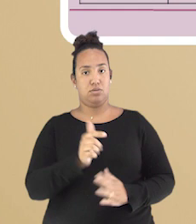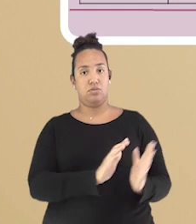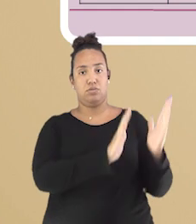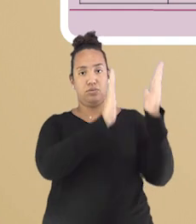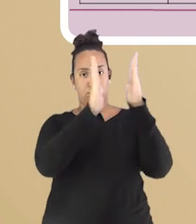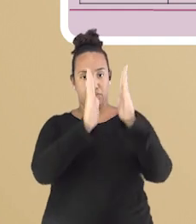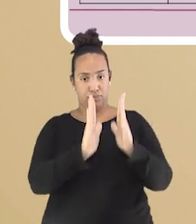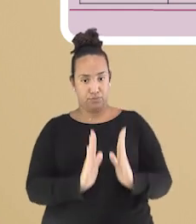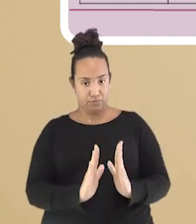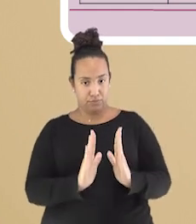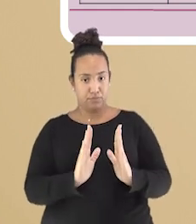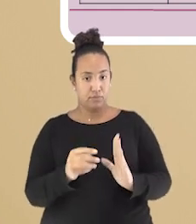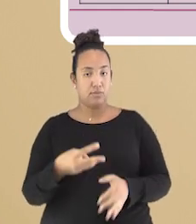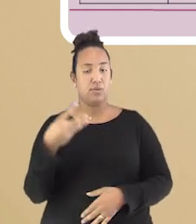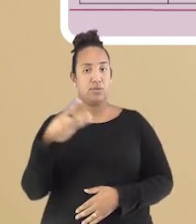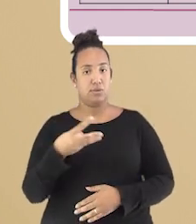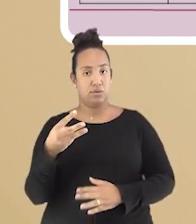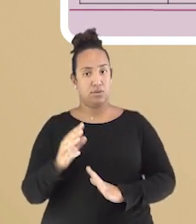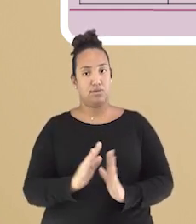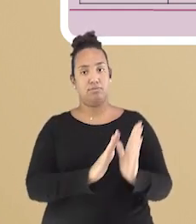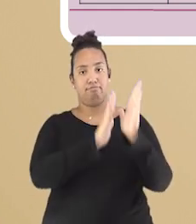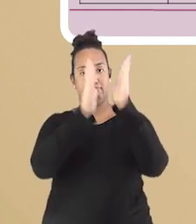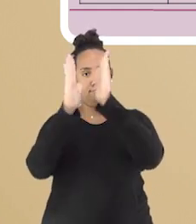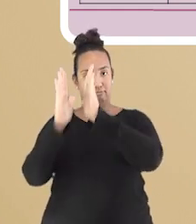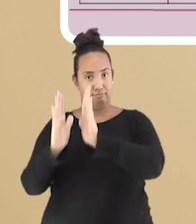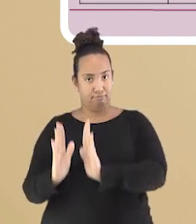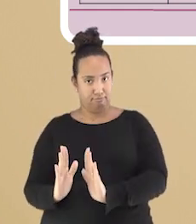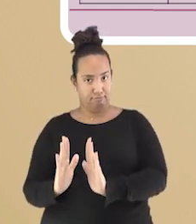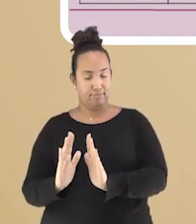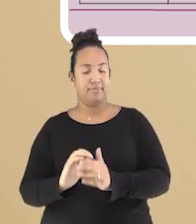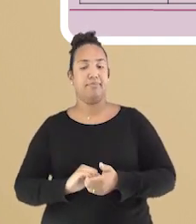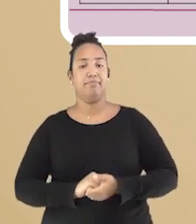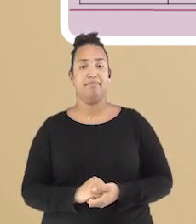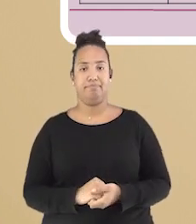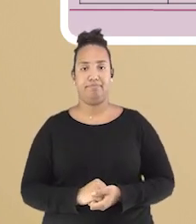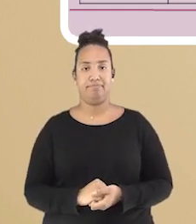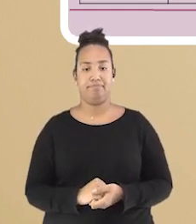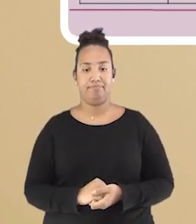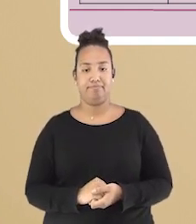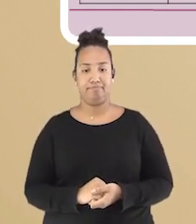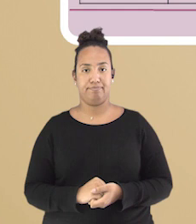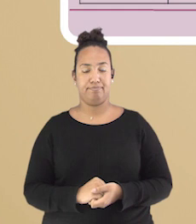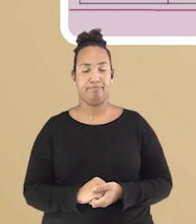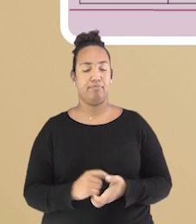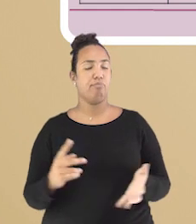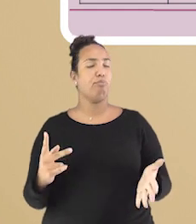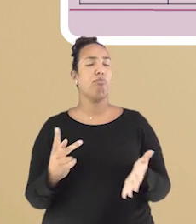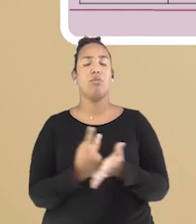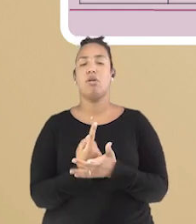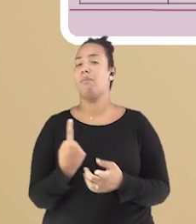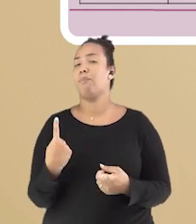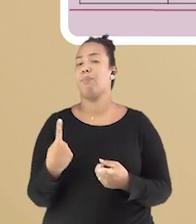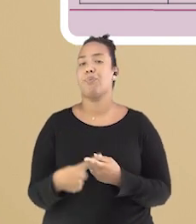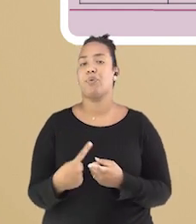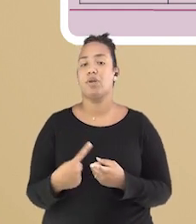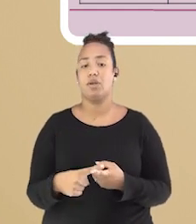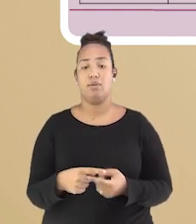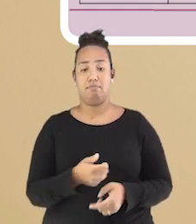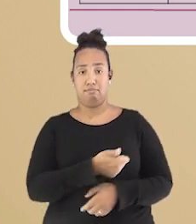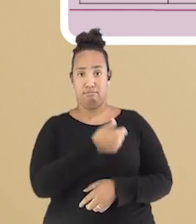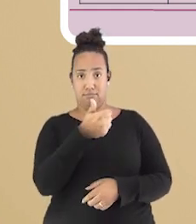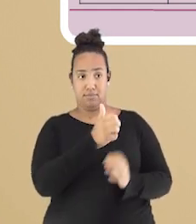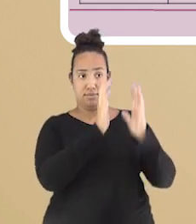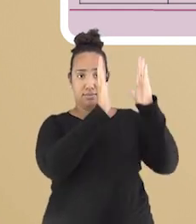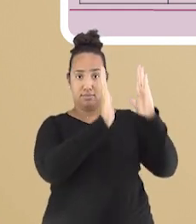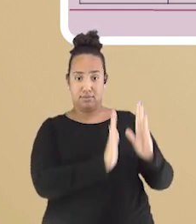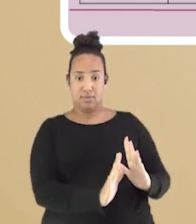ordem. E o terceiro, algarismo de terceira ordem. Isso acontece pois a primeira ordem